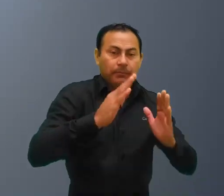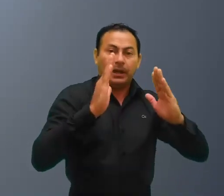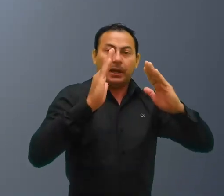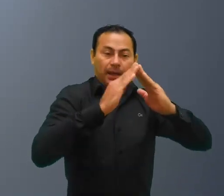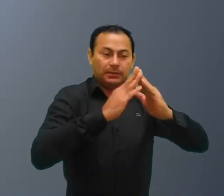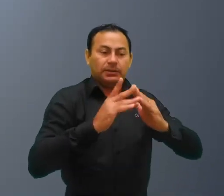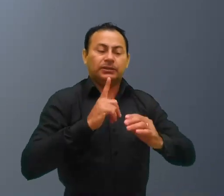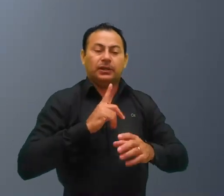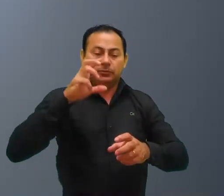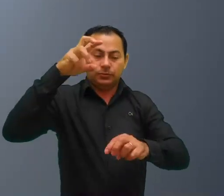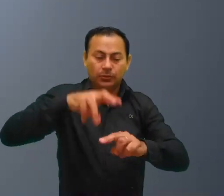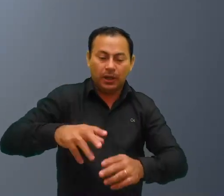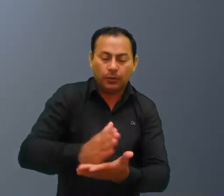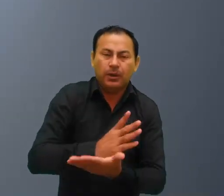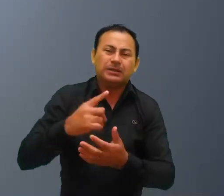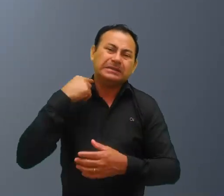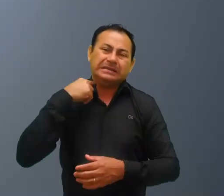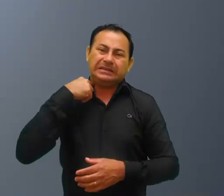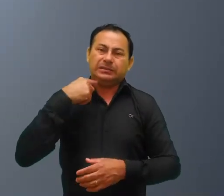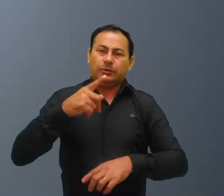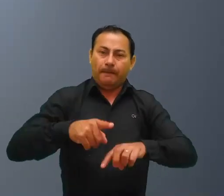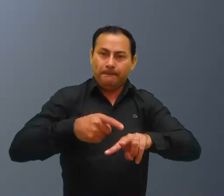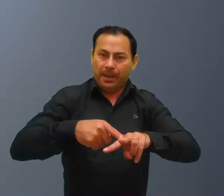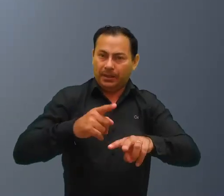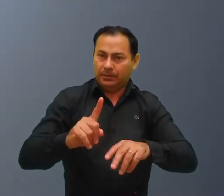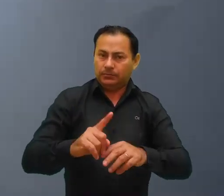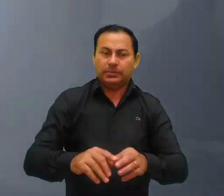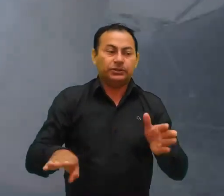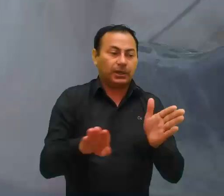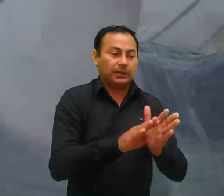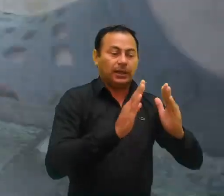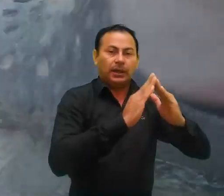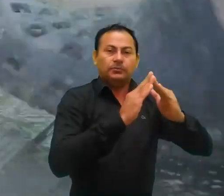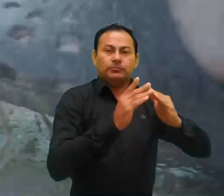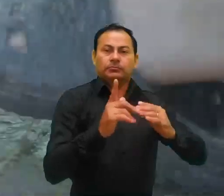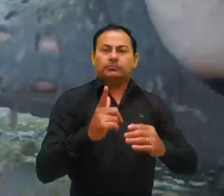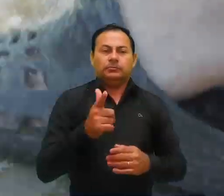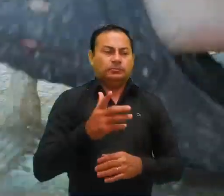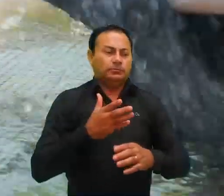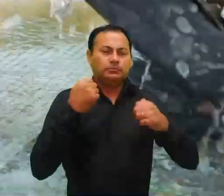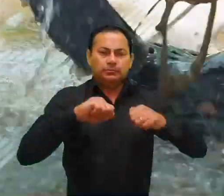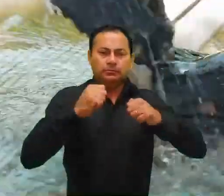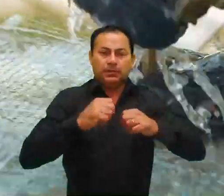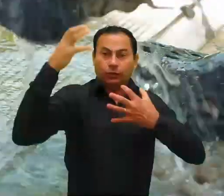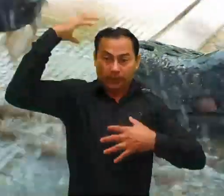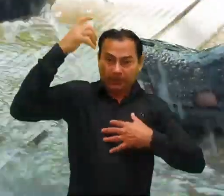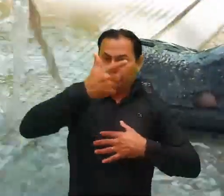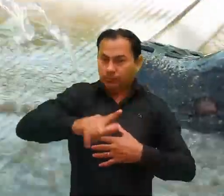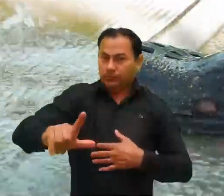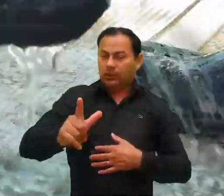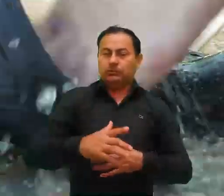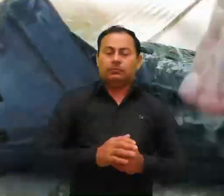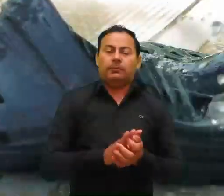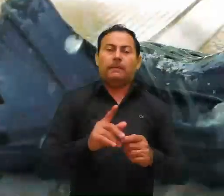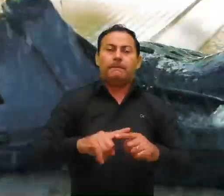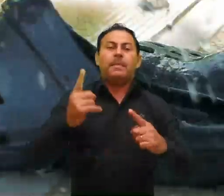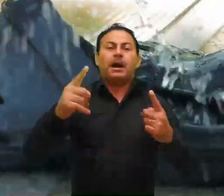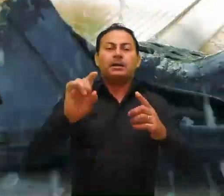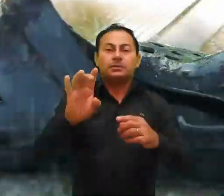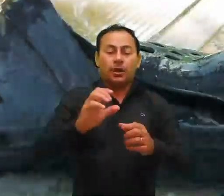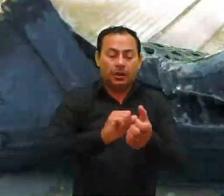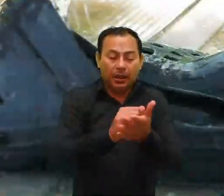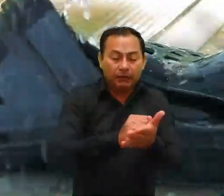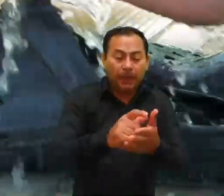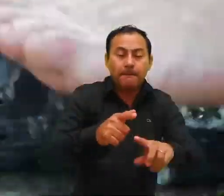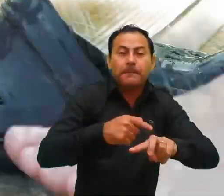para casa tivesse pisado em alguma coisa e sujasse o seu pé. Chegando em casa, você não vai precisar tomar banho outra vez,